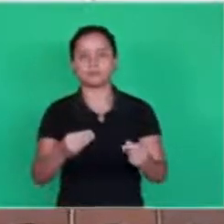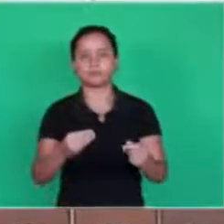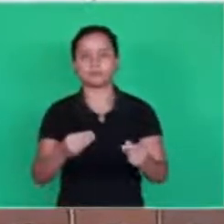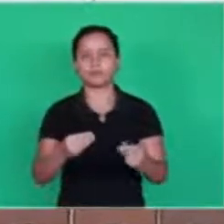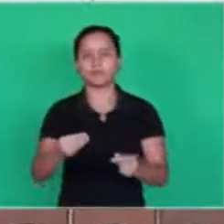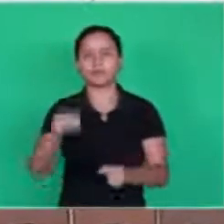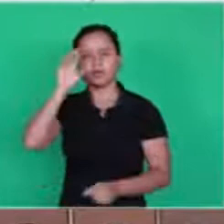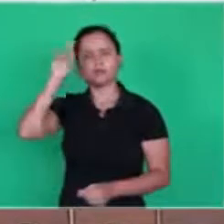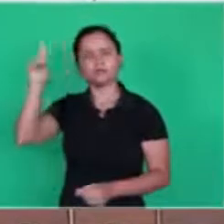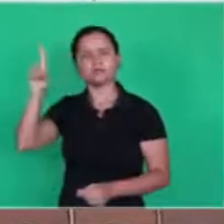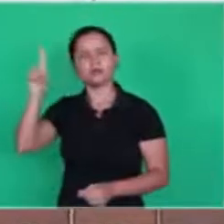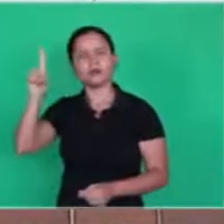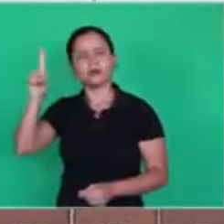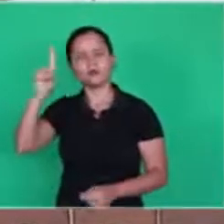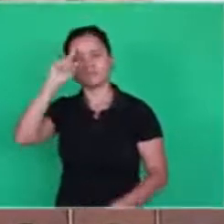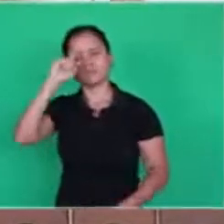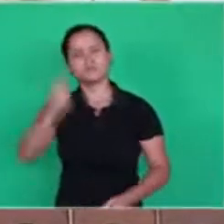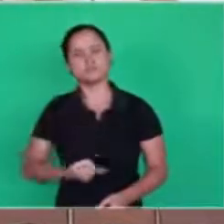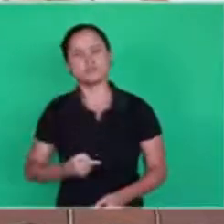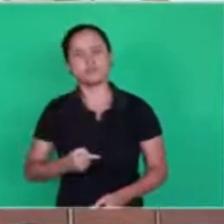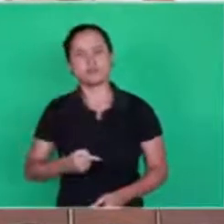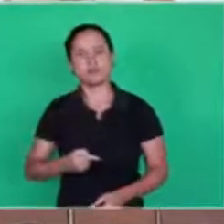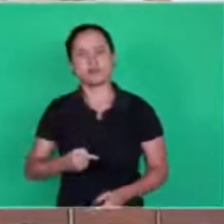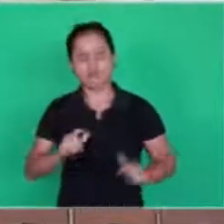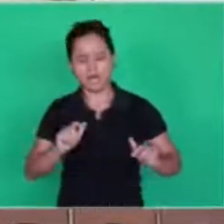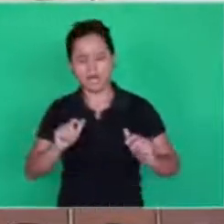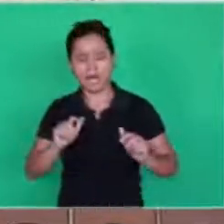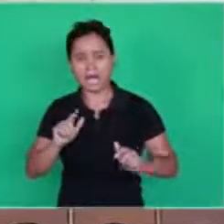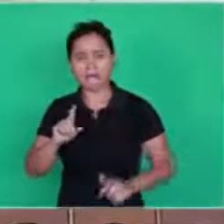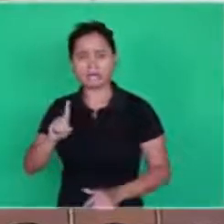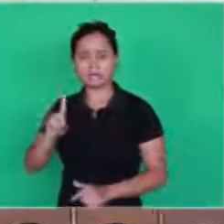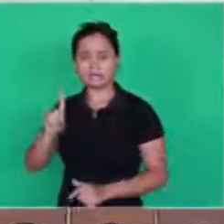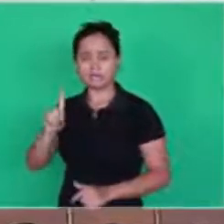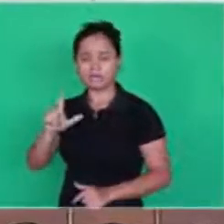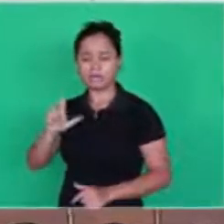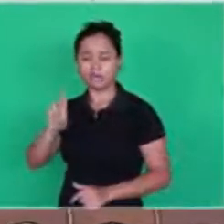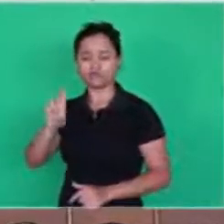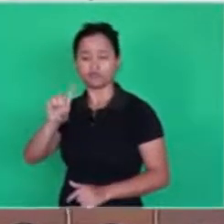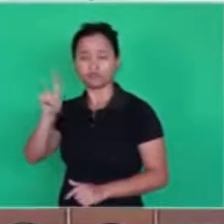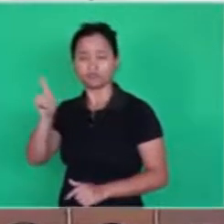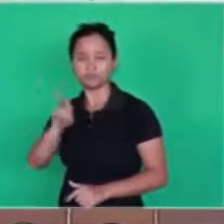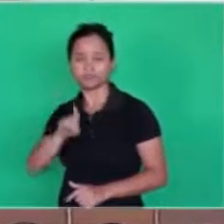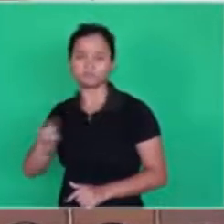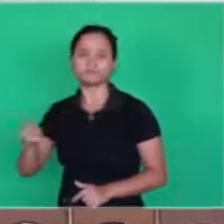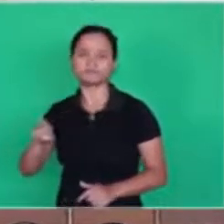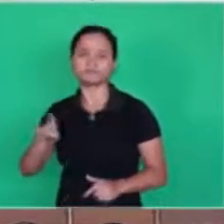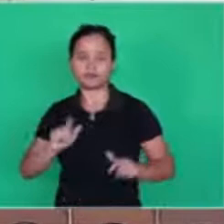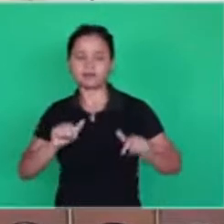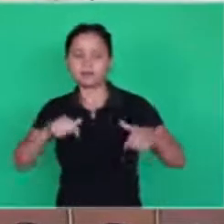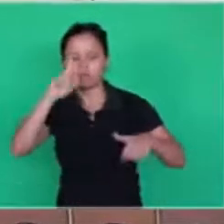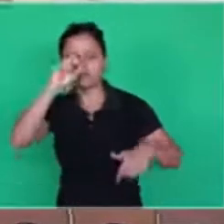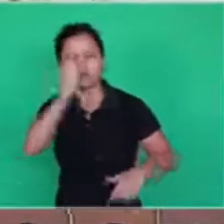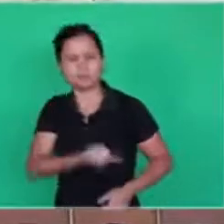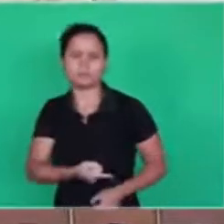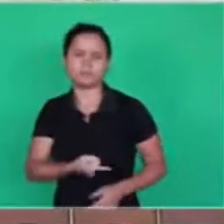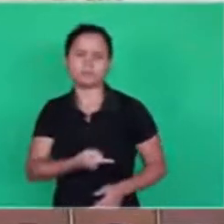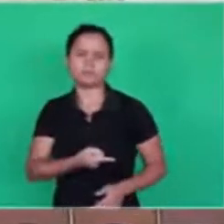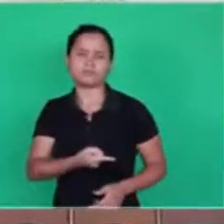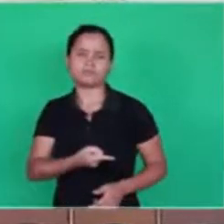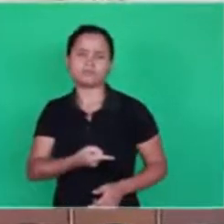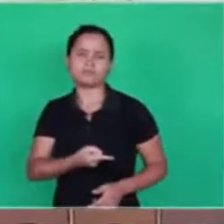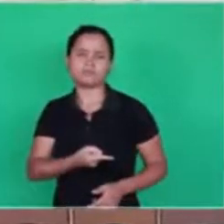luz, houve luz. Não é uma categoria gramatical, mas é uma expressão da sabedoria de Deus. É uma palavra que